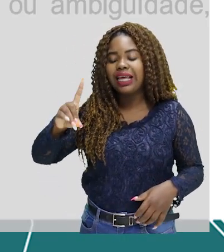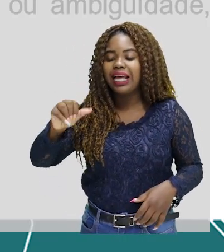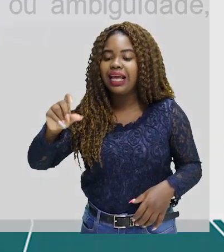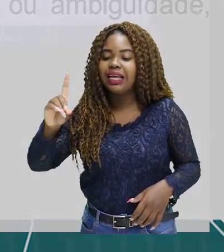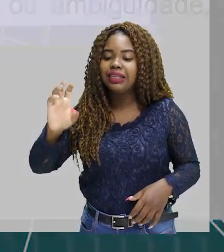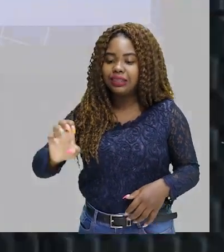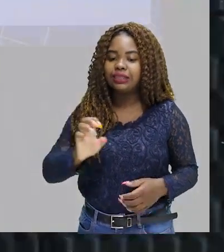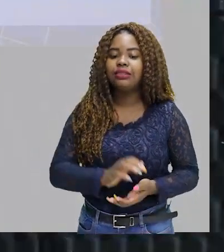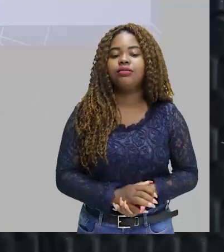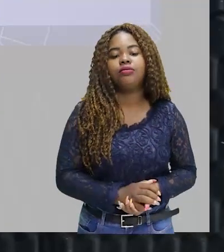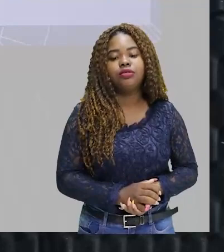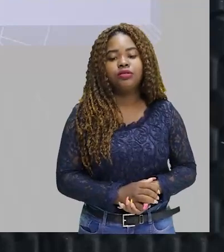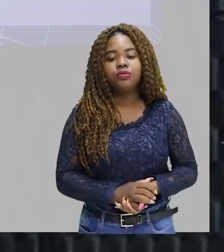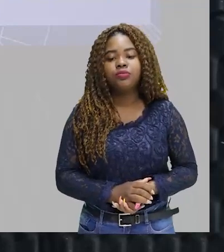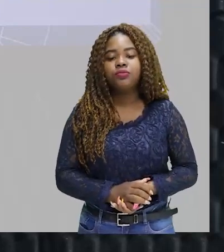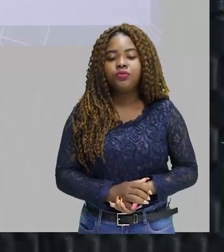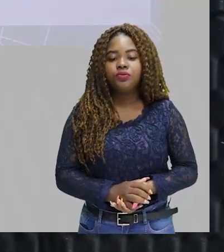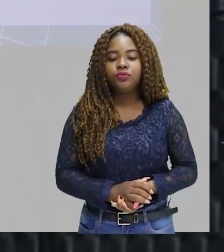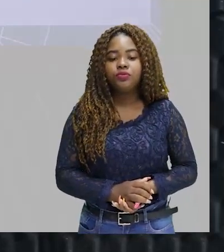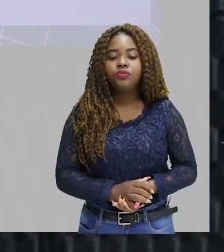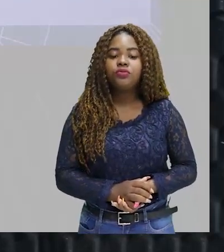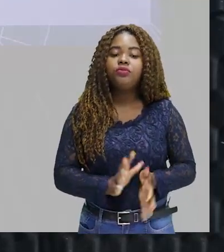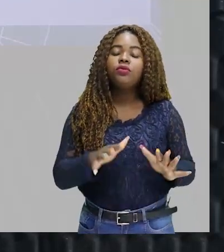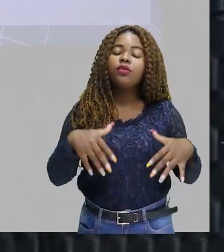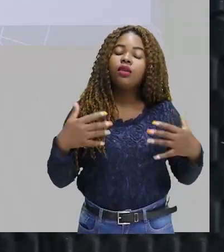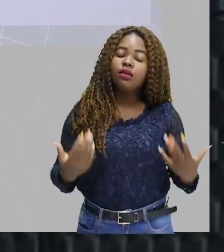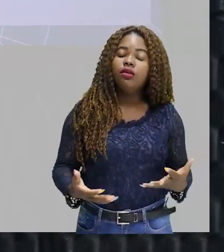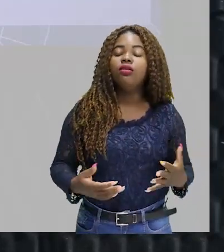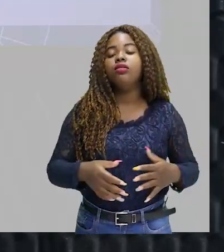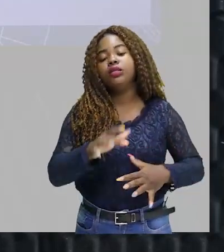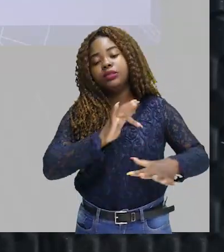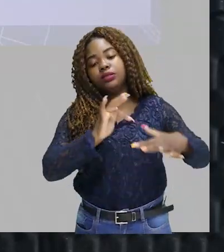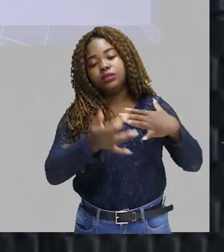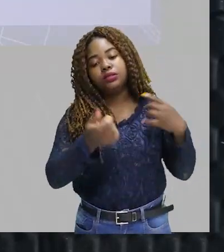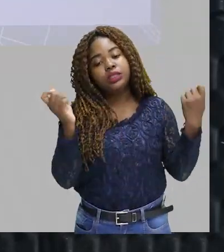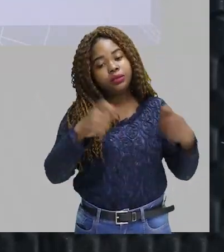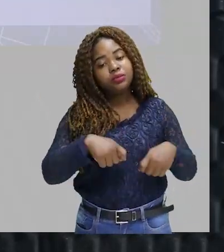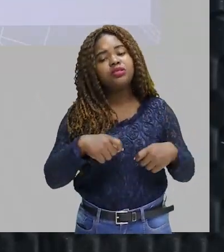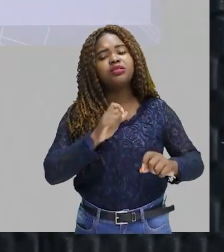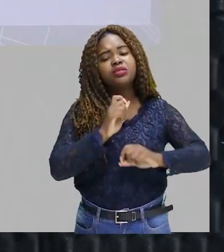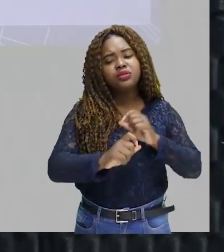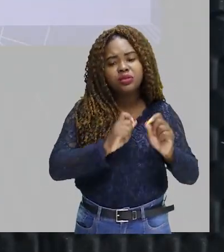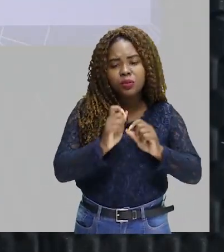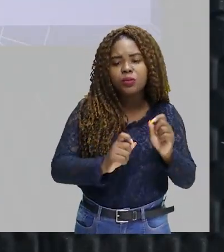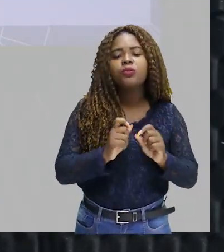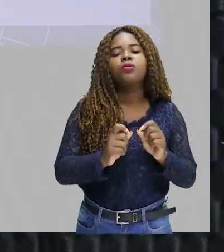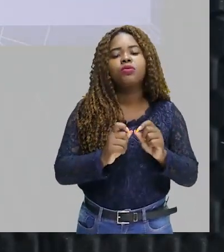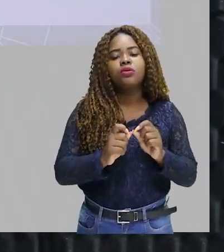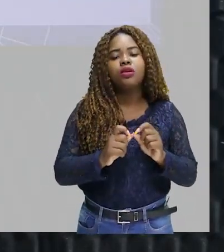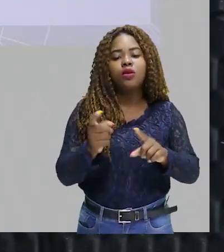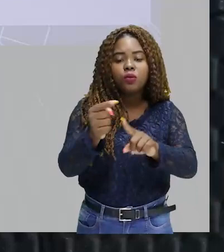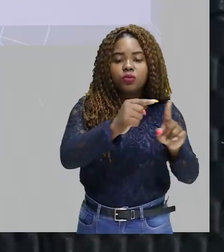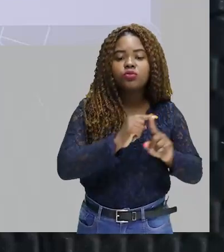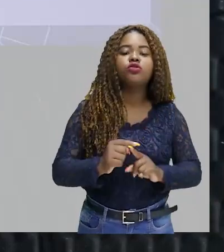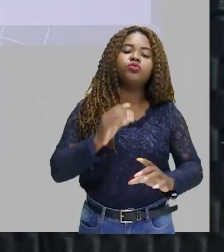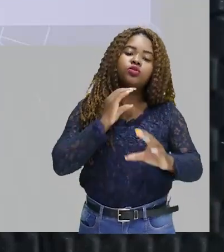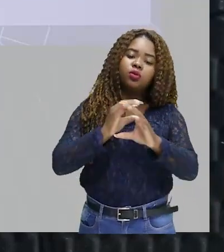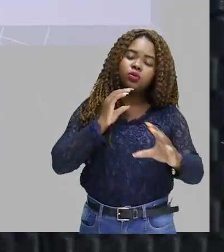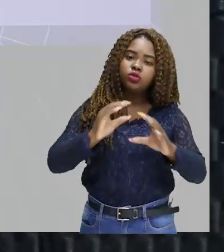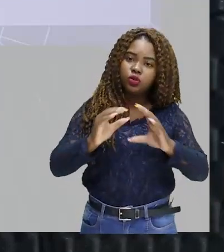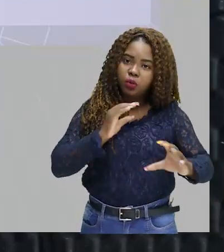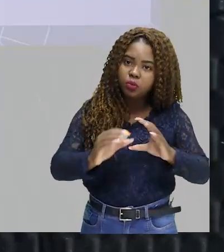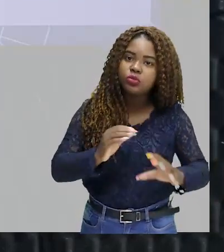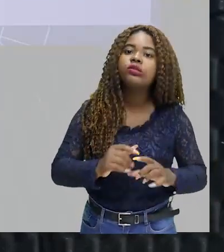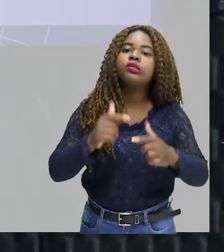ações judiciais. Então, as redes sociais, elas nos possibilitam uma linguagem multimodal, multivariada, né, de